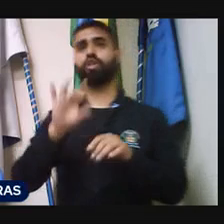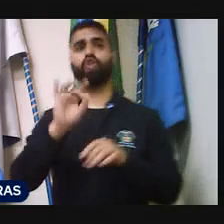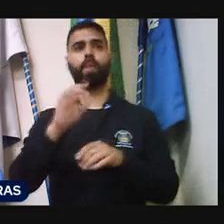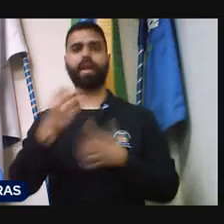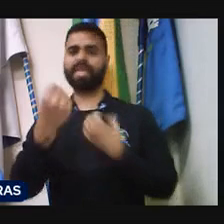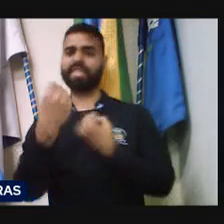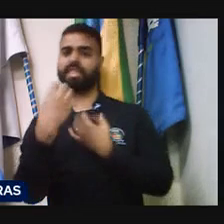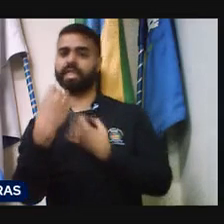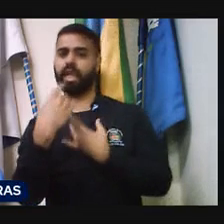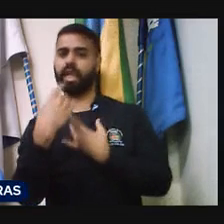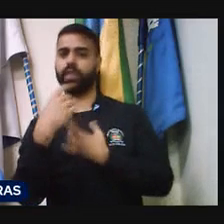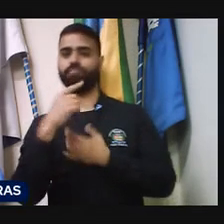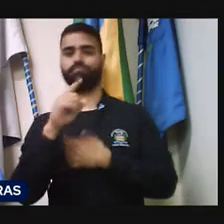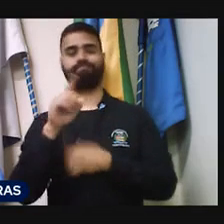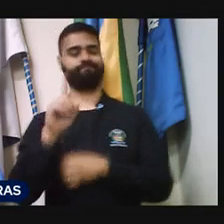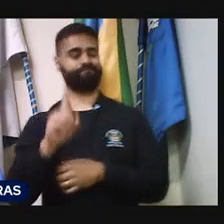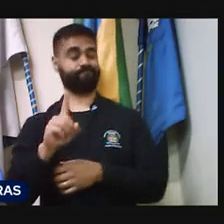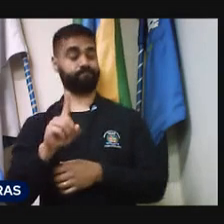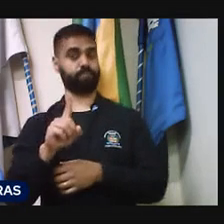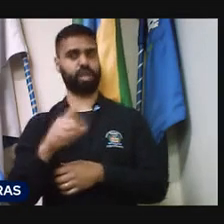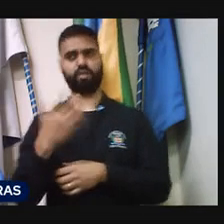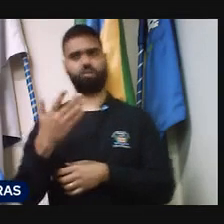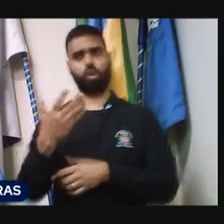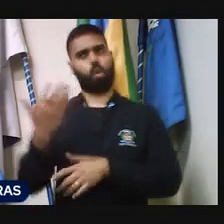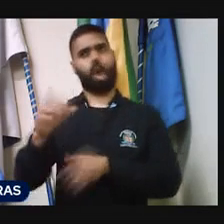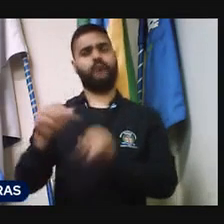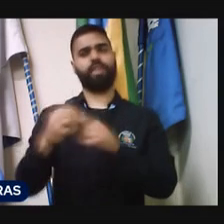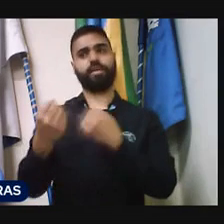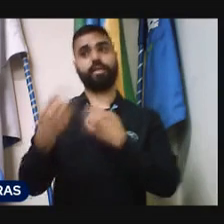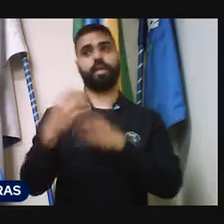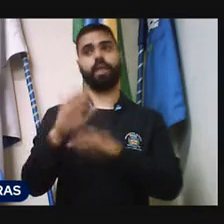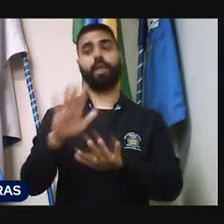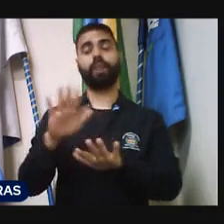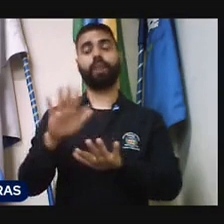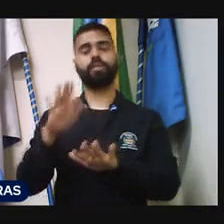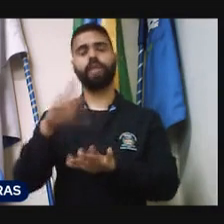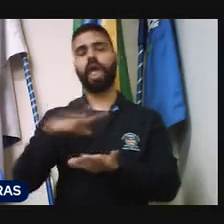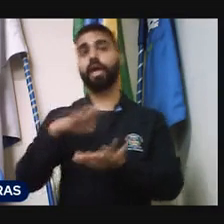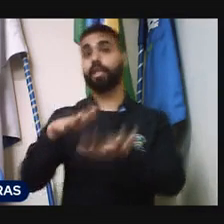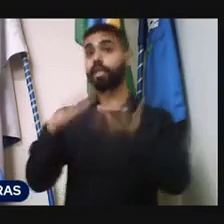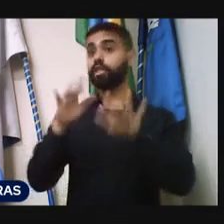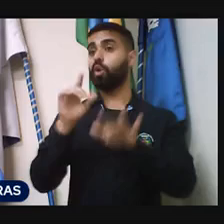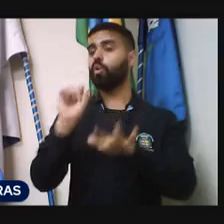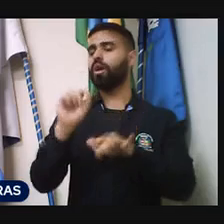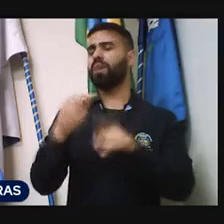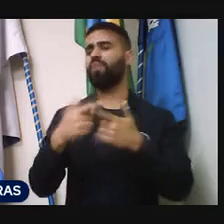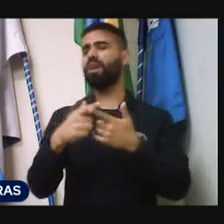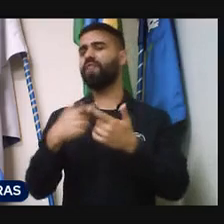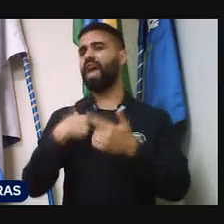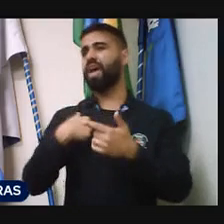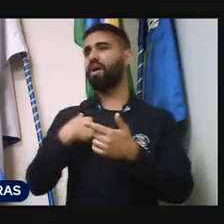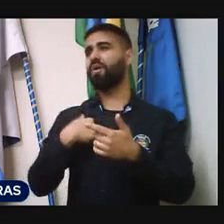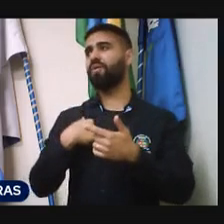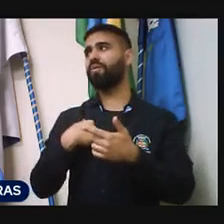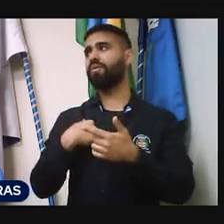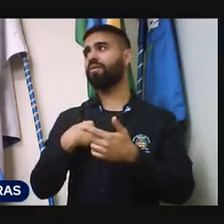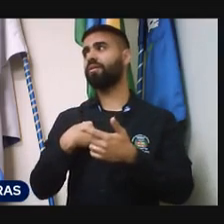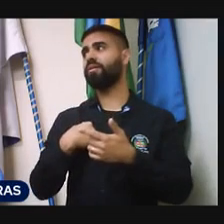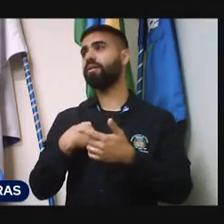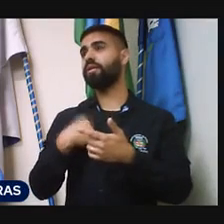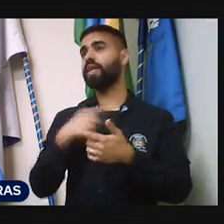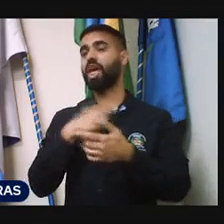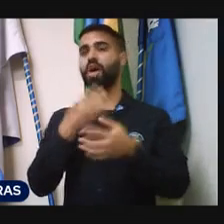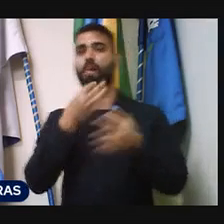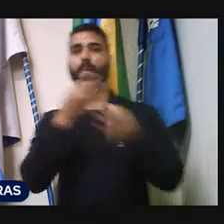para nos ensinar eles vão Então aqui para isso só para gente se atentar o que fica chato para mim eu tenho que ficar me